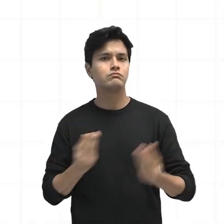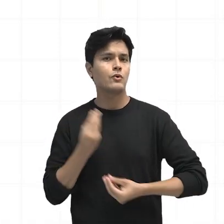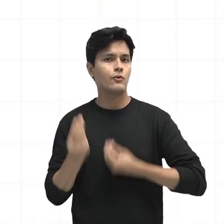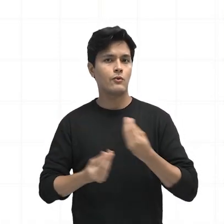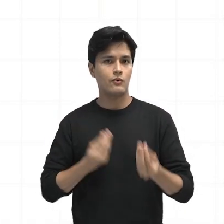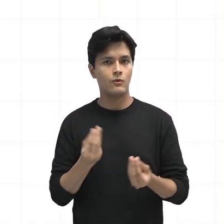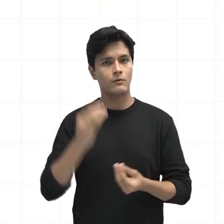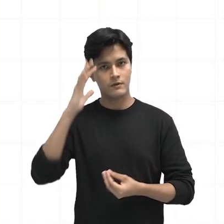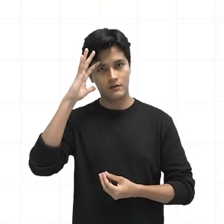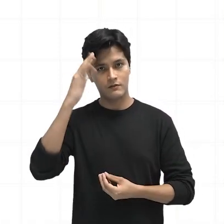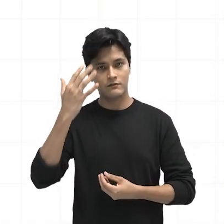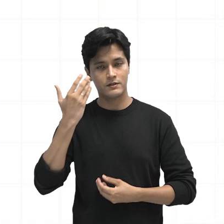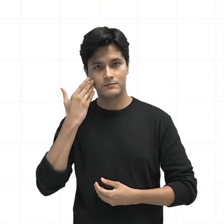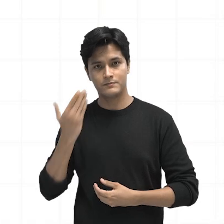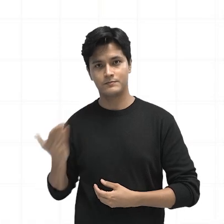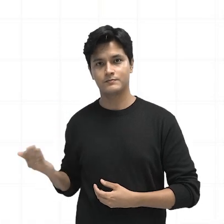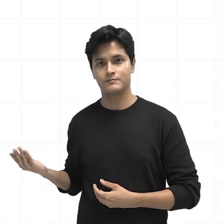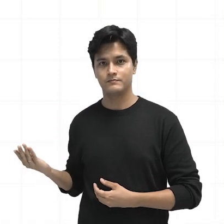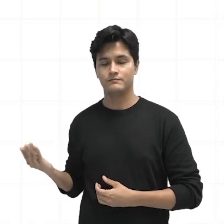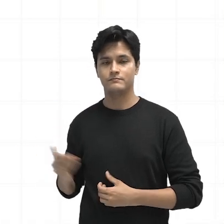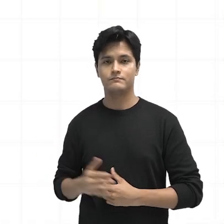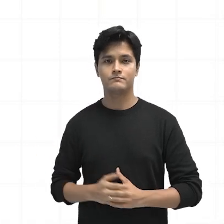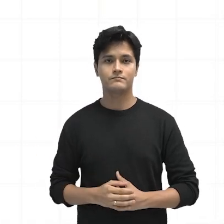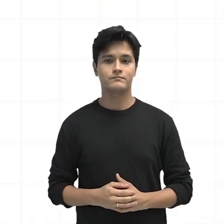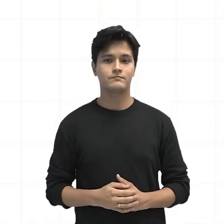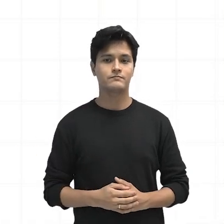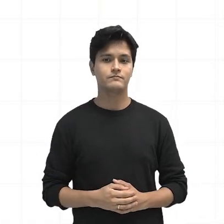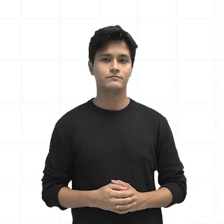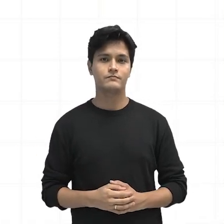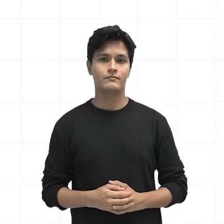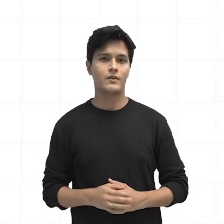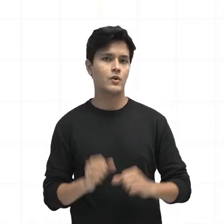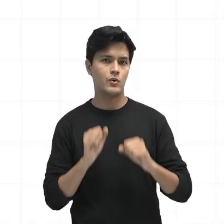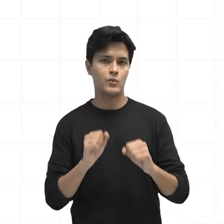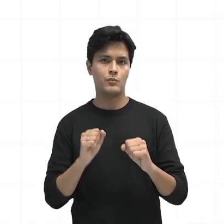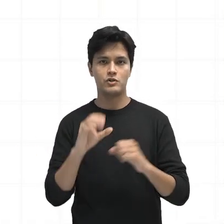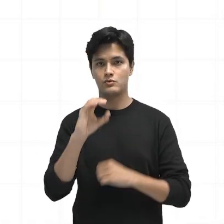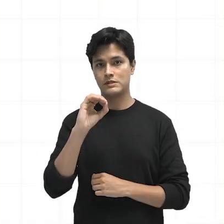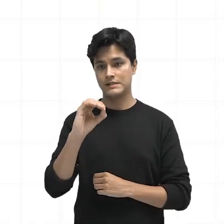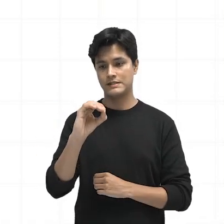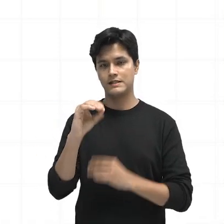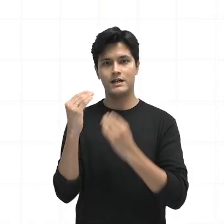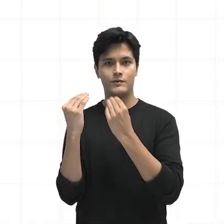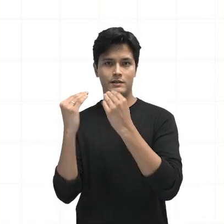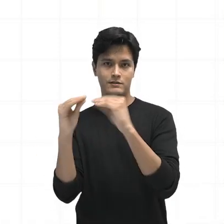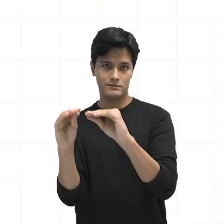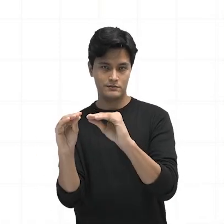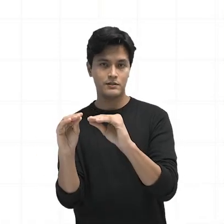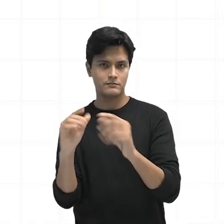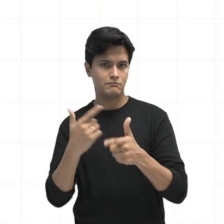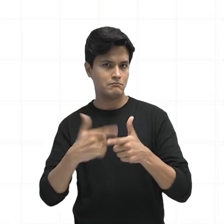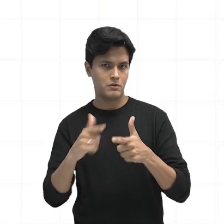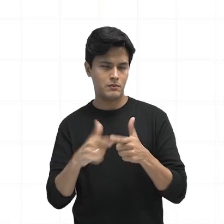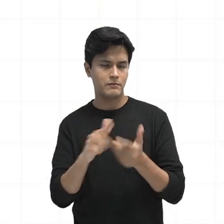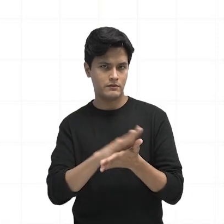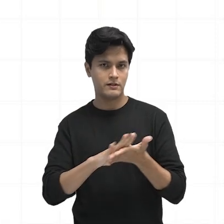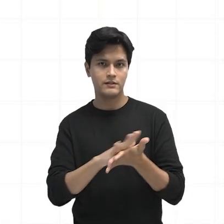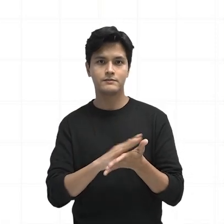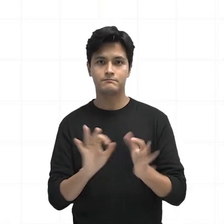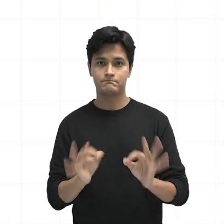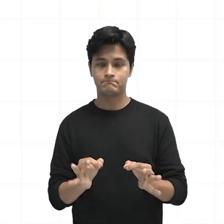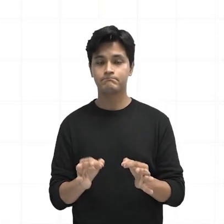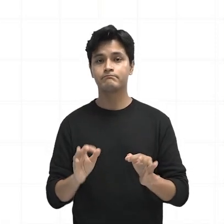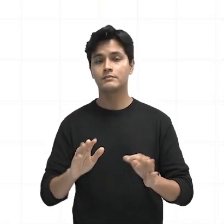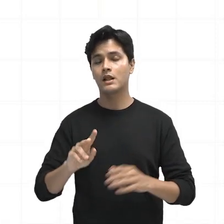para completar as casas, você acrescenta o algarismo 0. Não tem problema nenhum, tá bom? E aí, em seguida, é